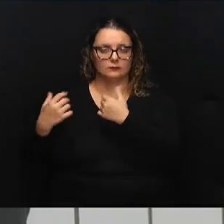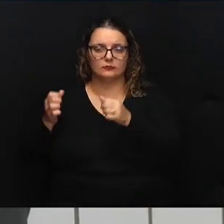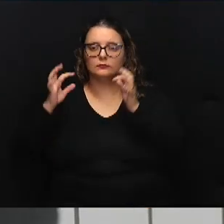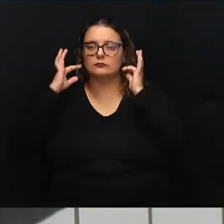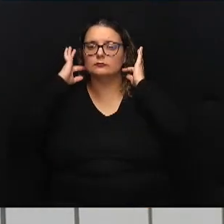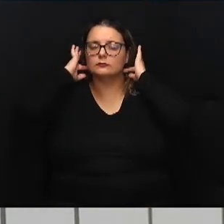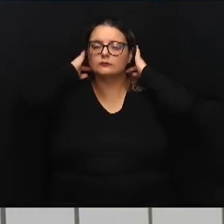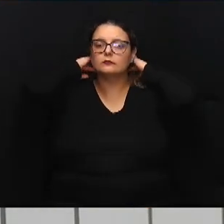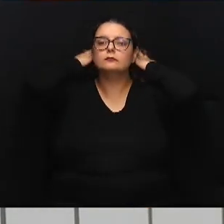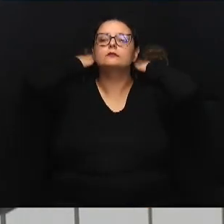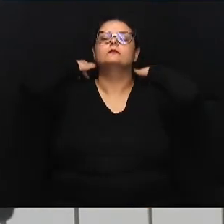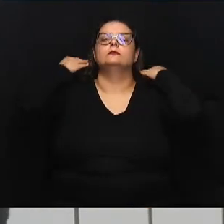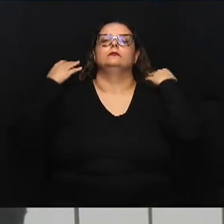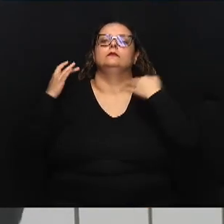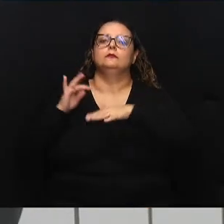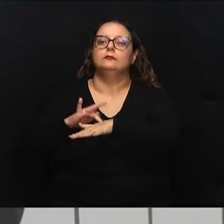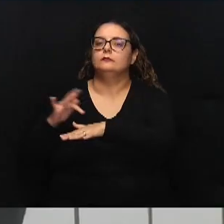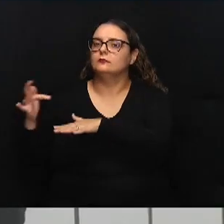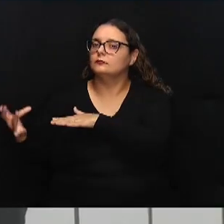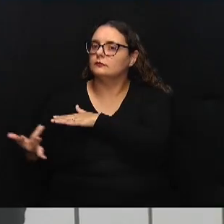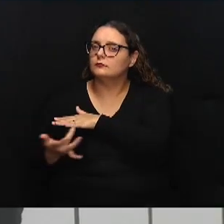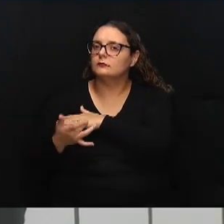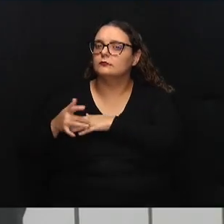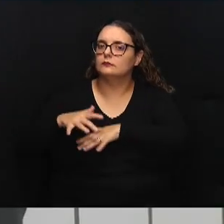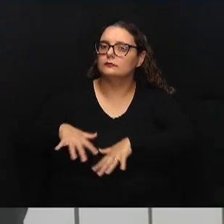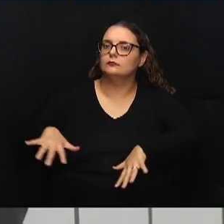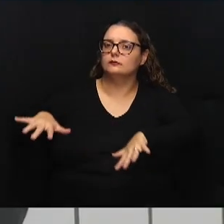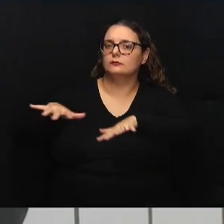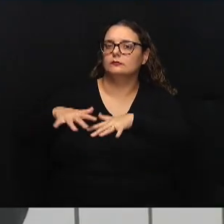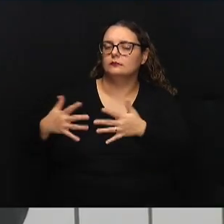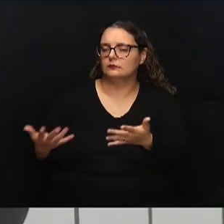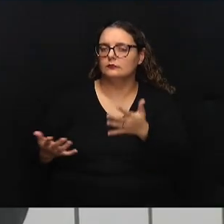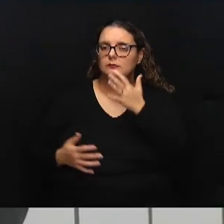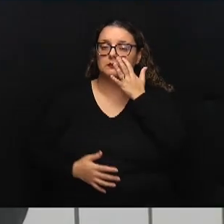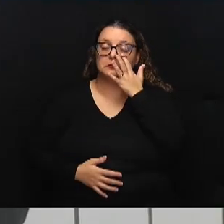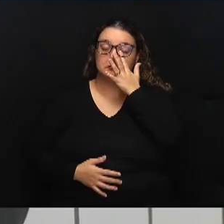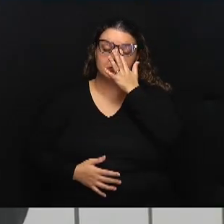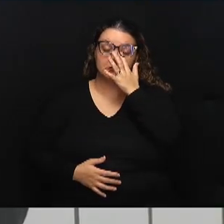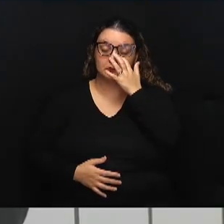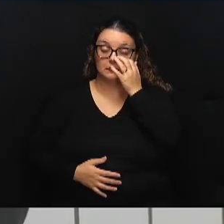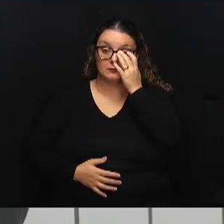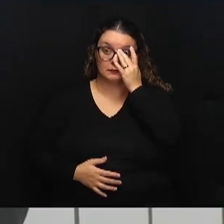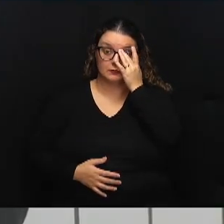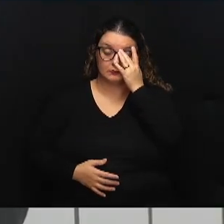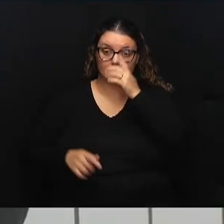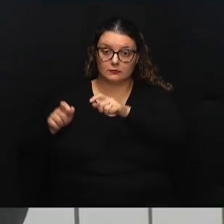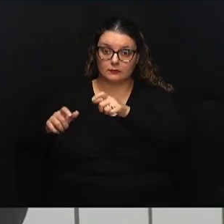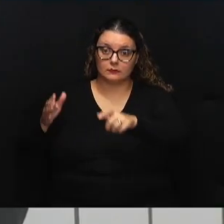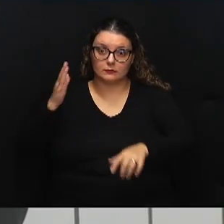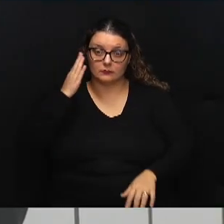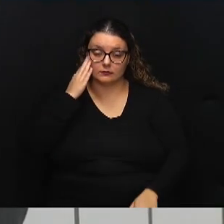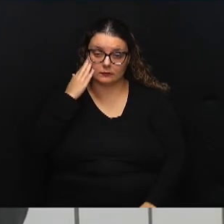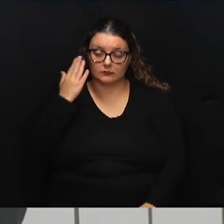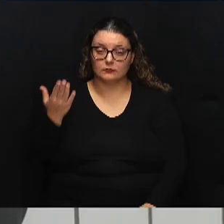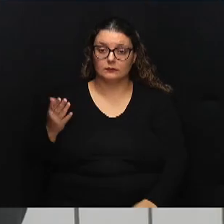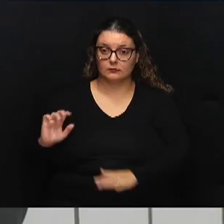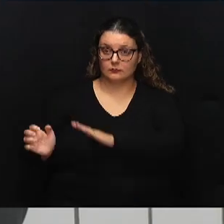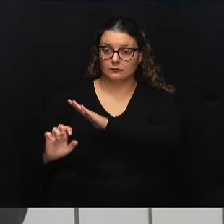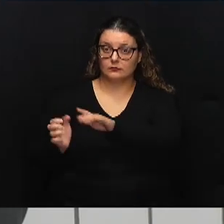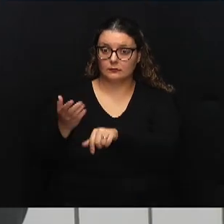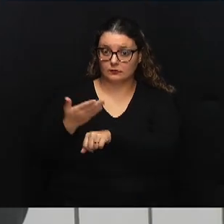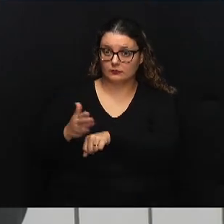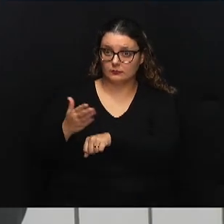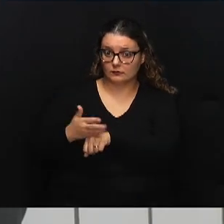né? As mídias que tem no mercado, as pessoas sabem o que realmente as empresas